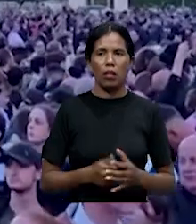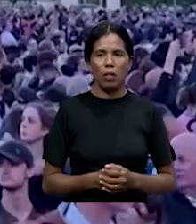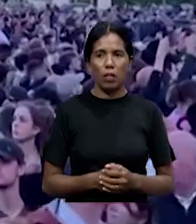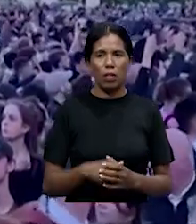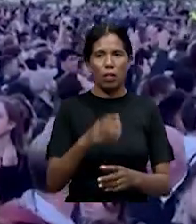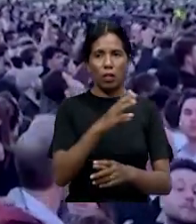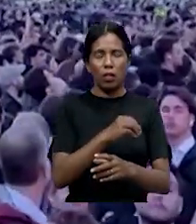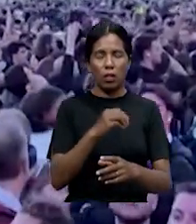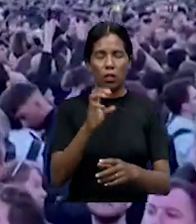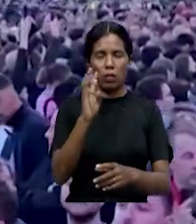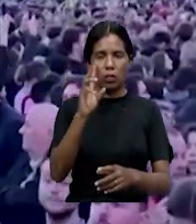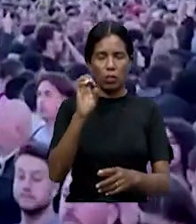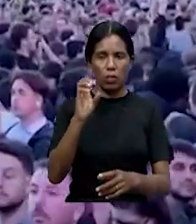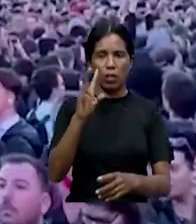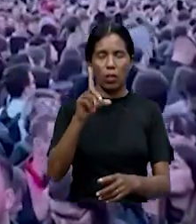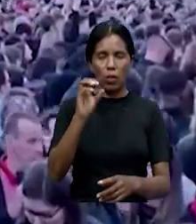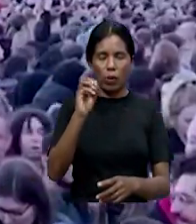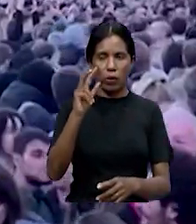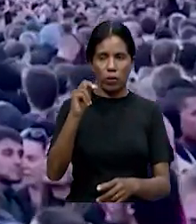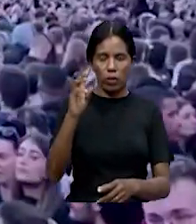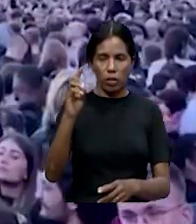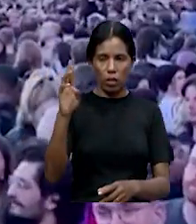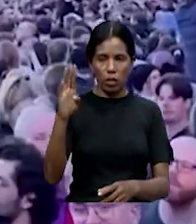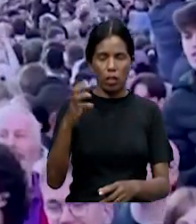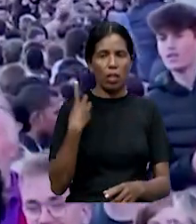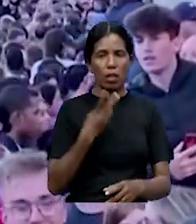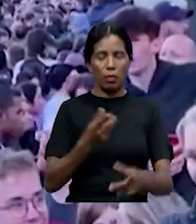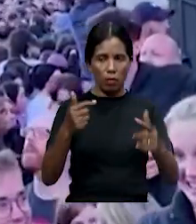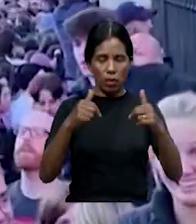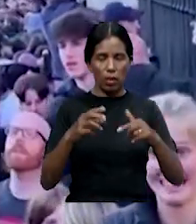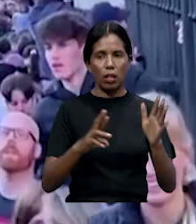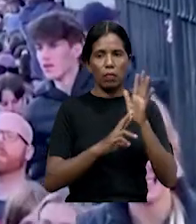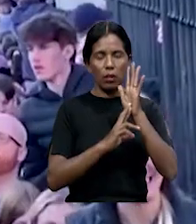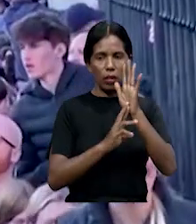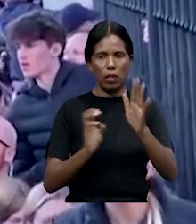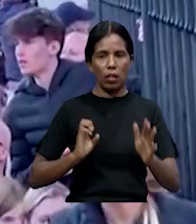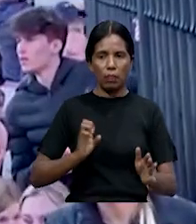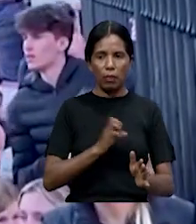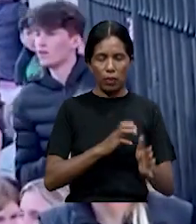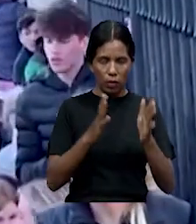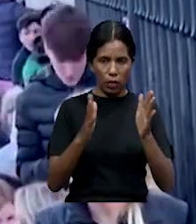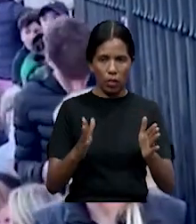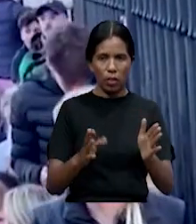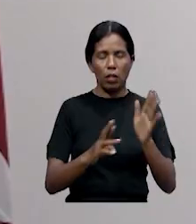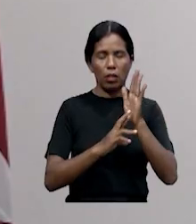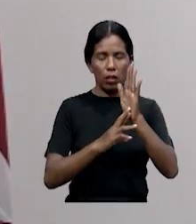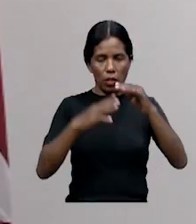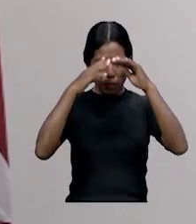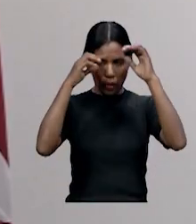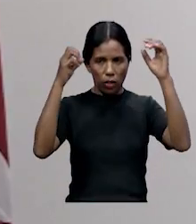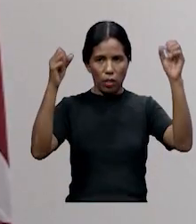Palace of Westminster, Londres. Ami mai ne representa embaixada, as representa presidente da